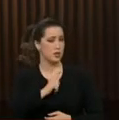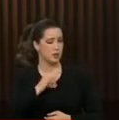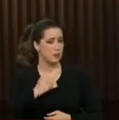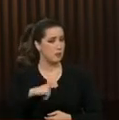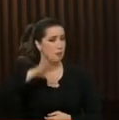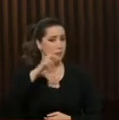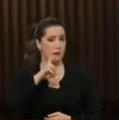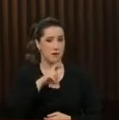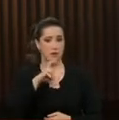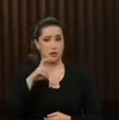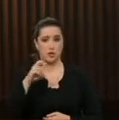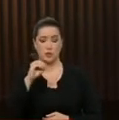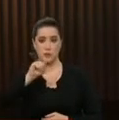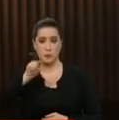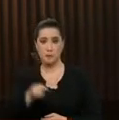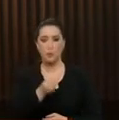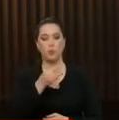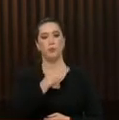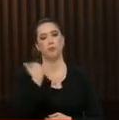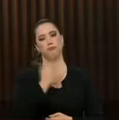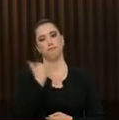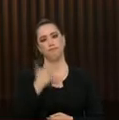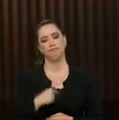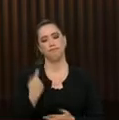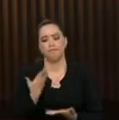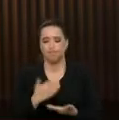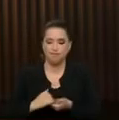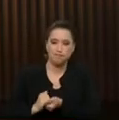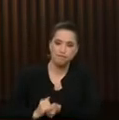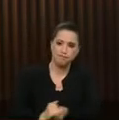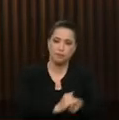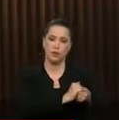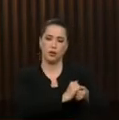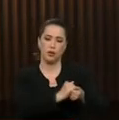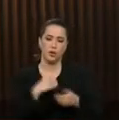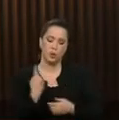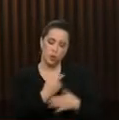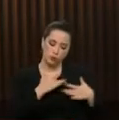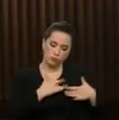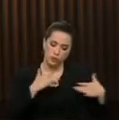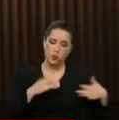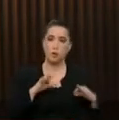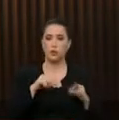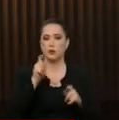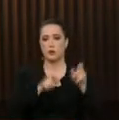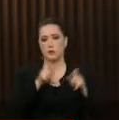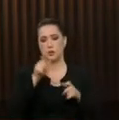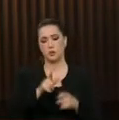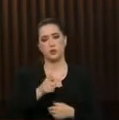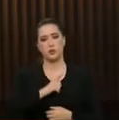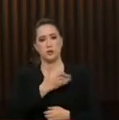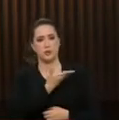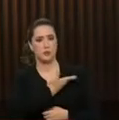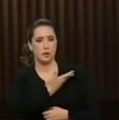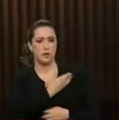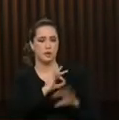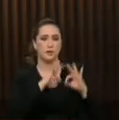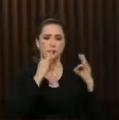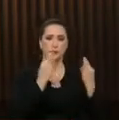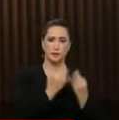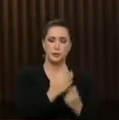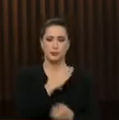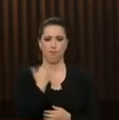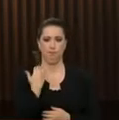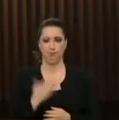consentimento pelos pais já o Conselho Nacional de secretários de saúde divulgou uma carta aberta na sexta-feira